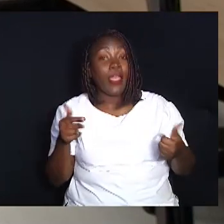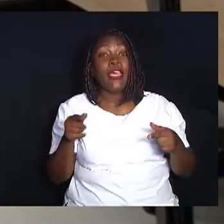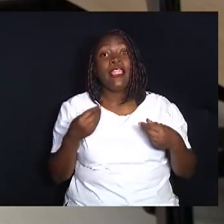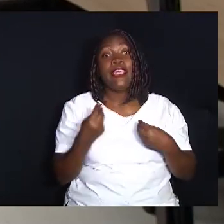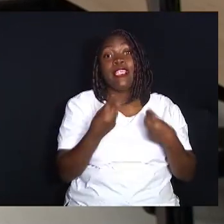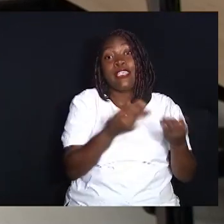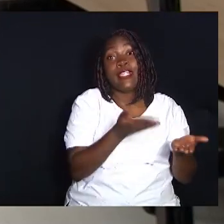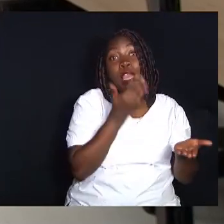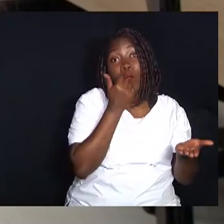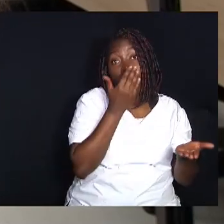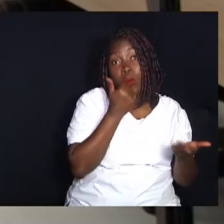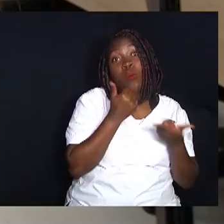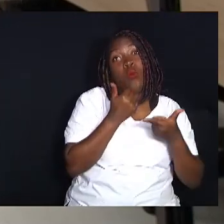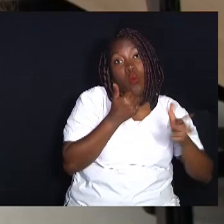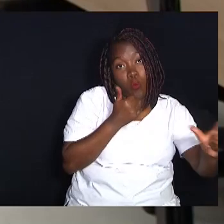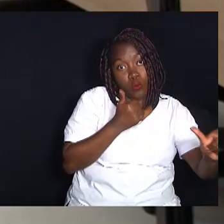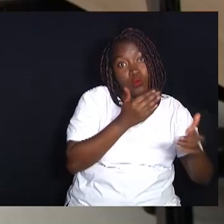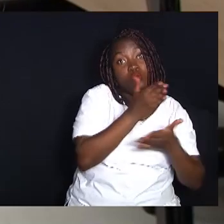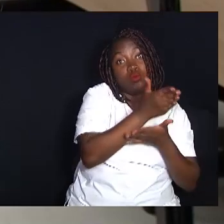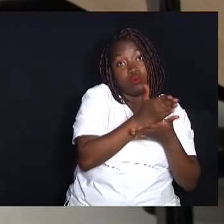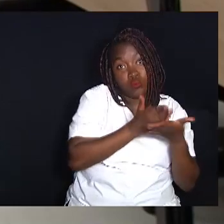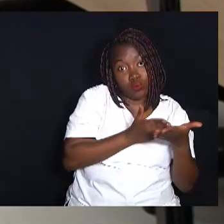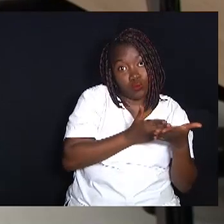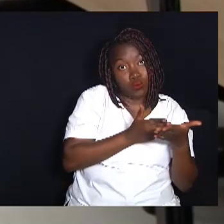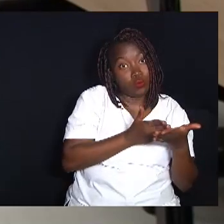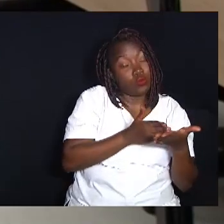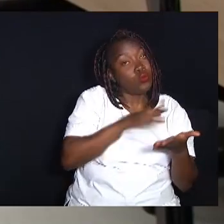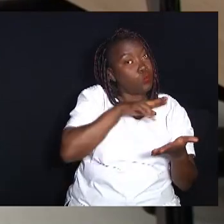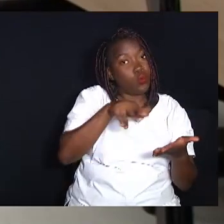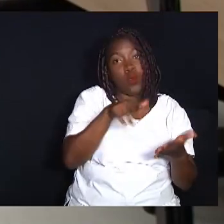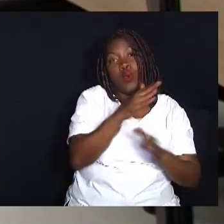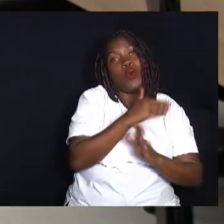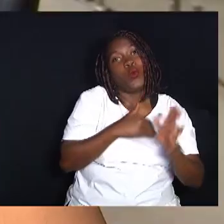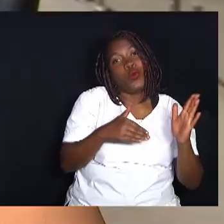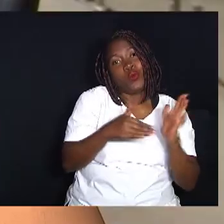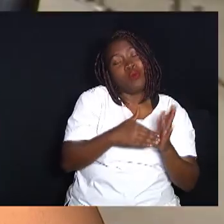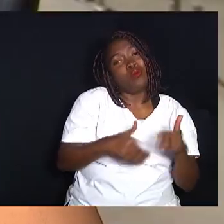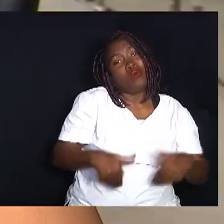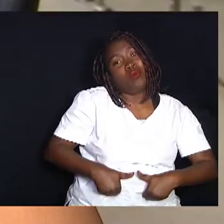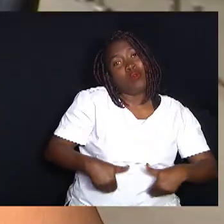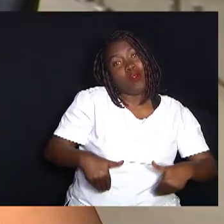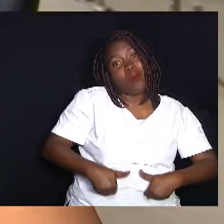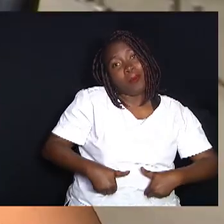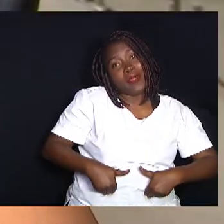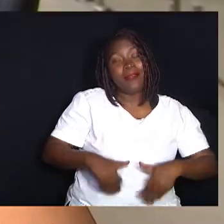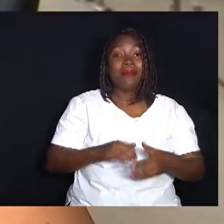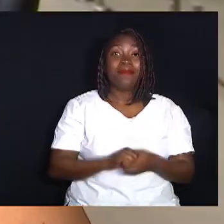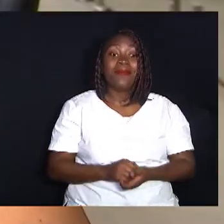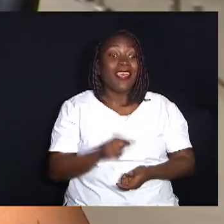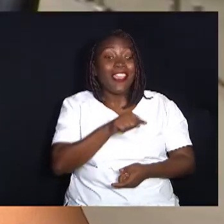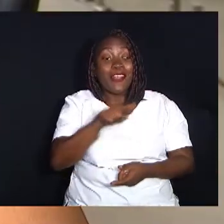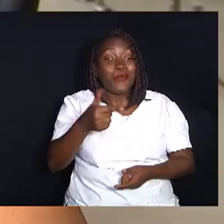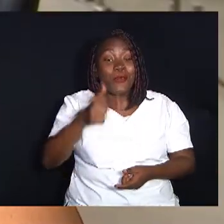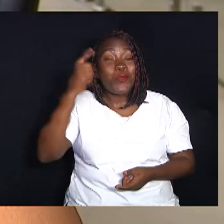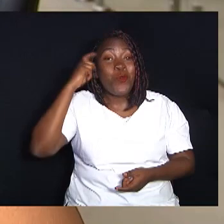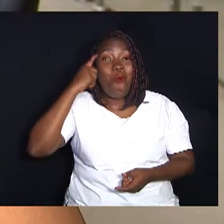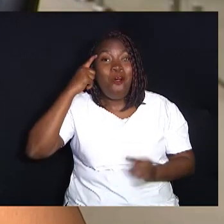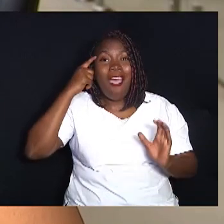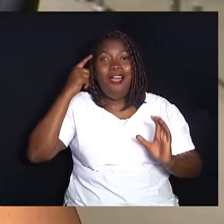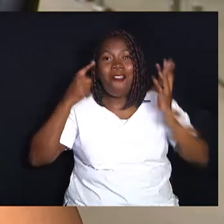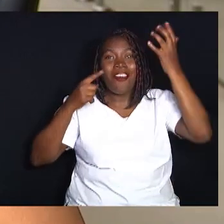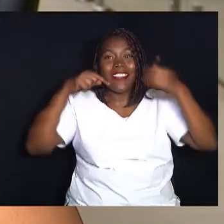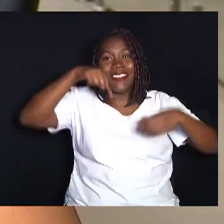para o outro e a dividir. Que não, aí todo mundo vai ficar com fome. eles não têm a noção do que acontece aqui na